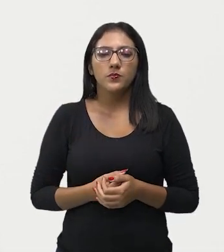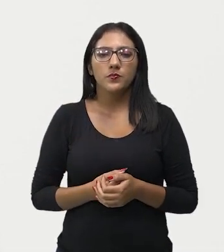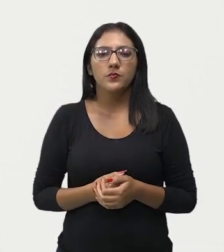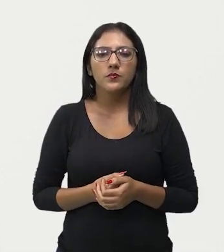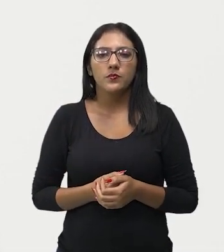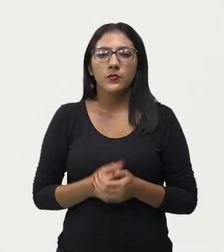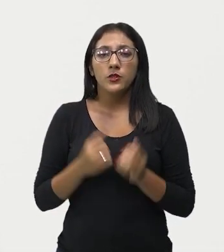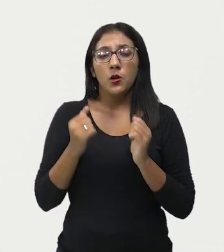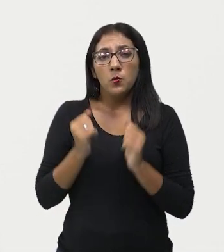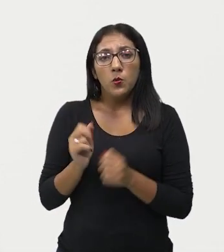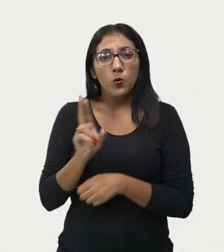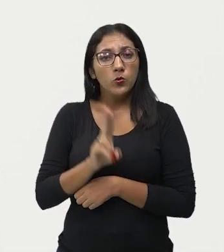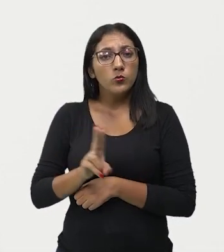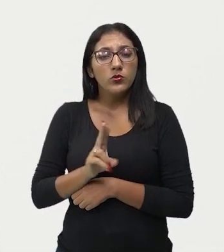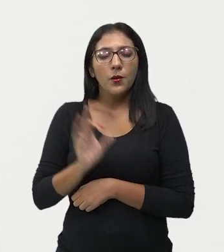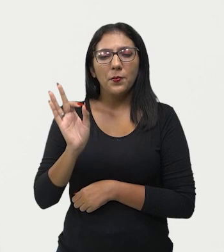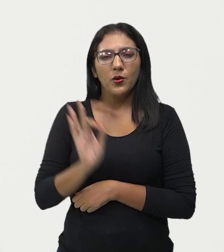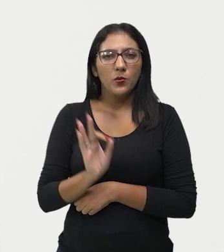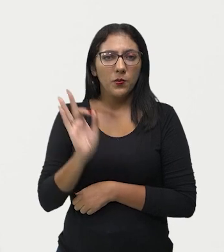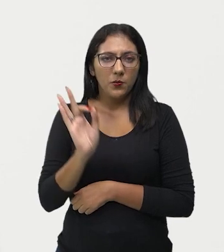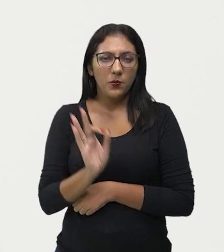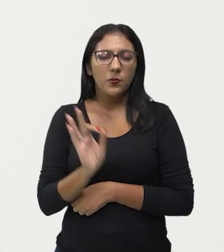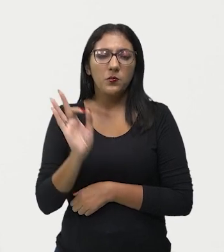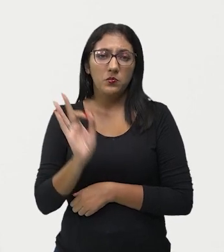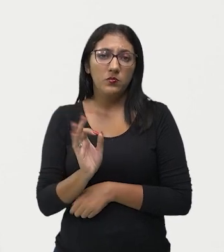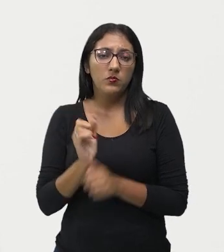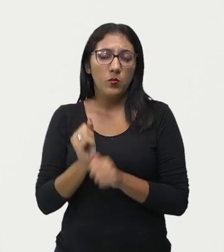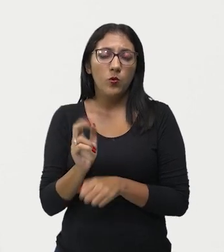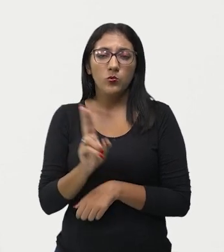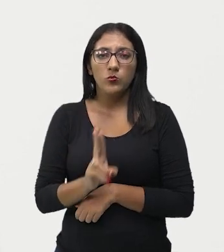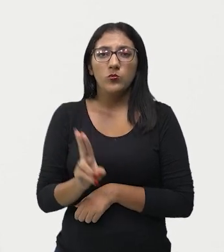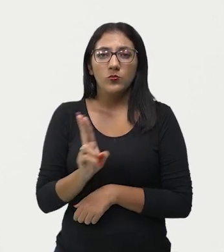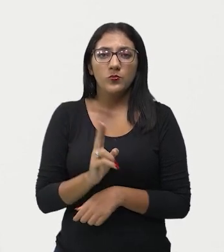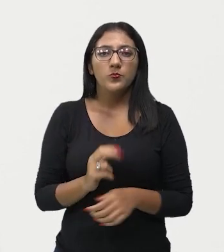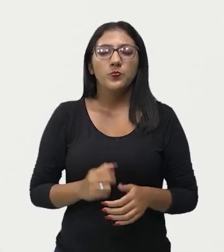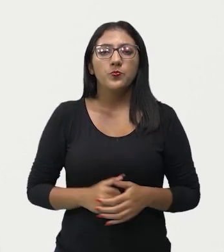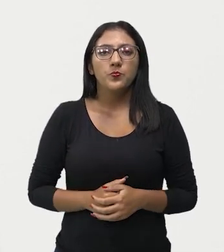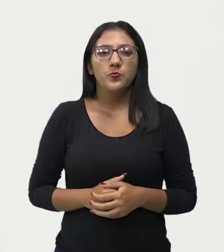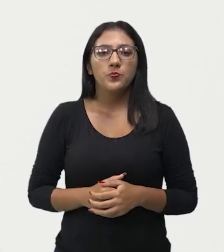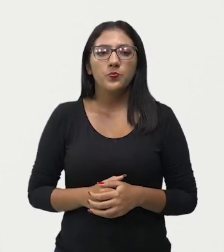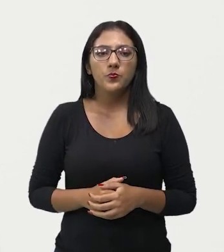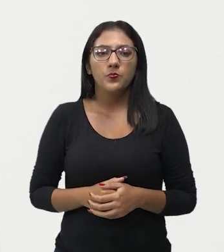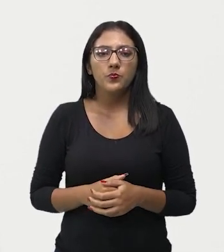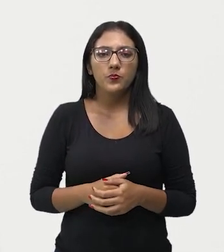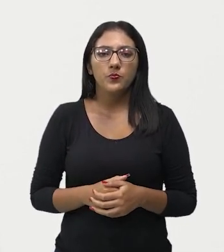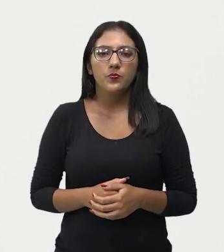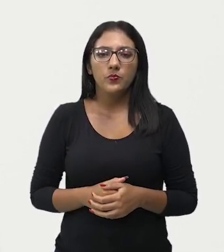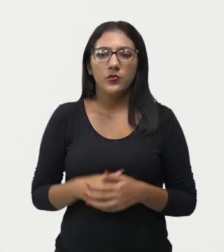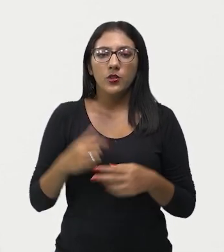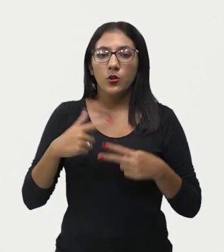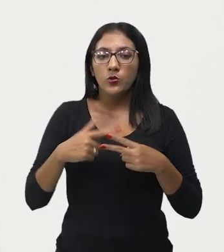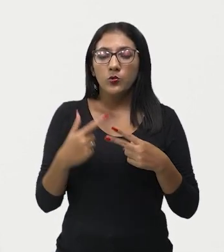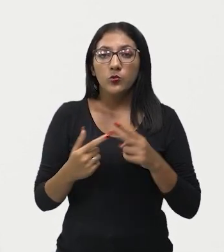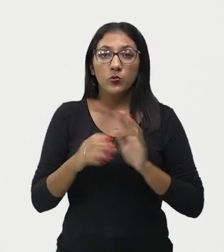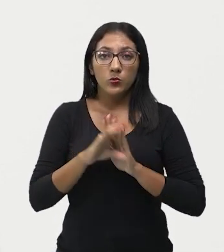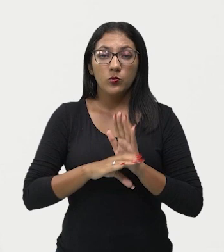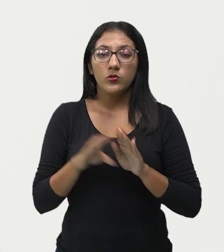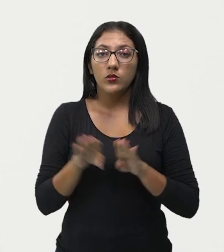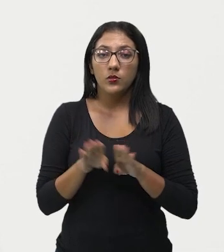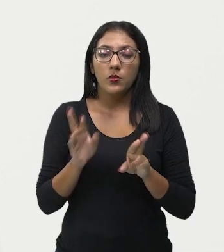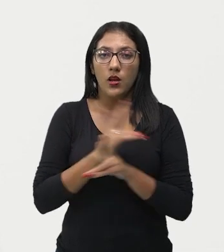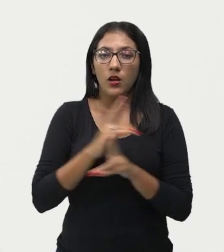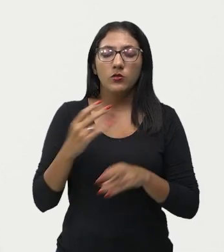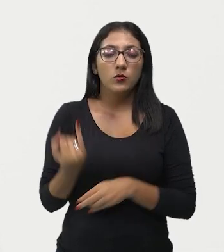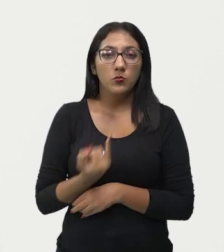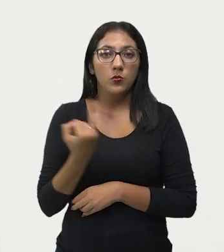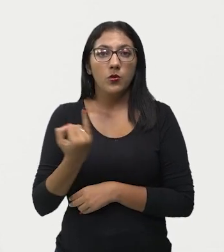em percentagem, tá? Que pode ser em percentagem. Bom, dois conceitos importantíssimos na tabela